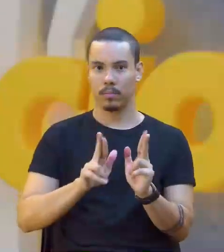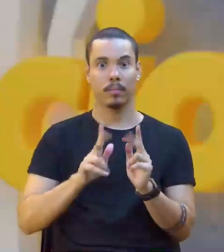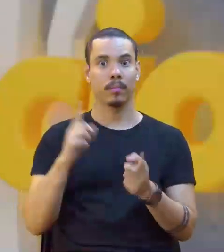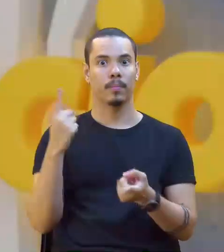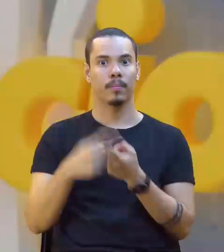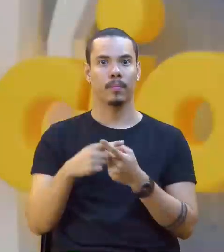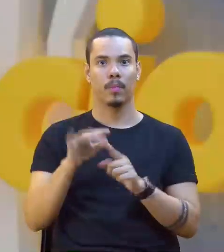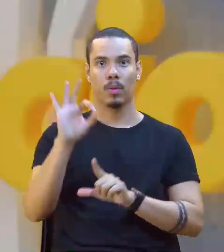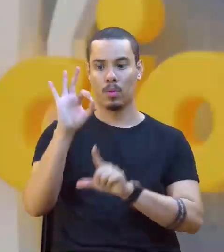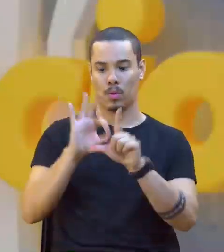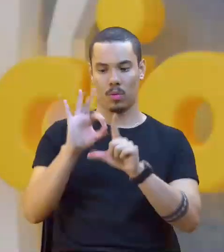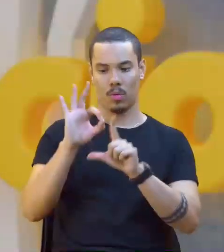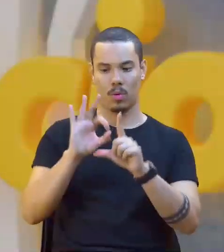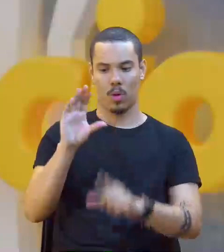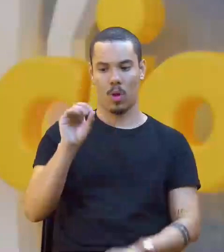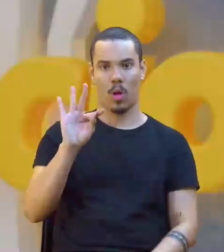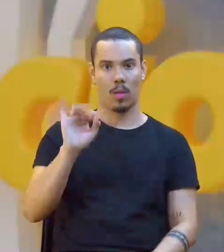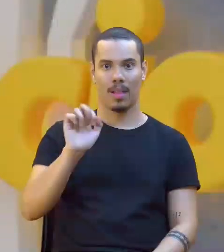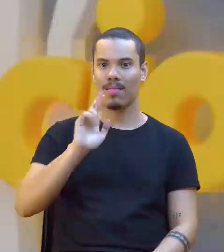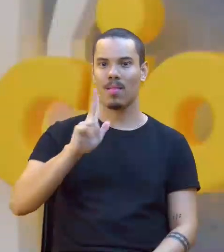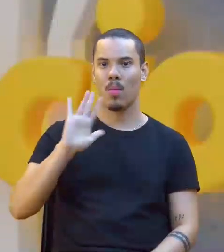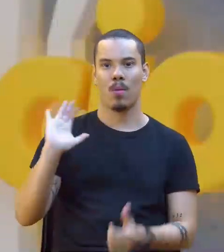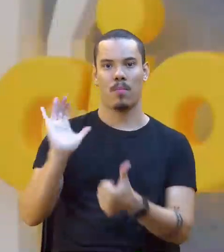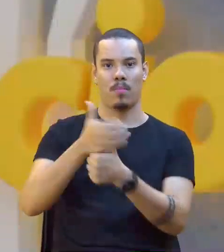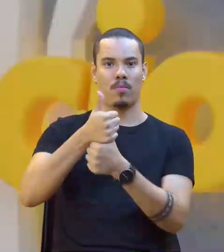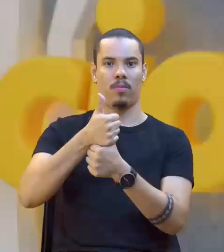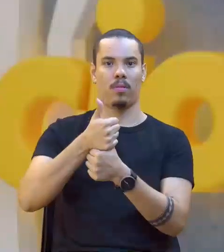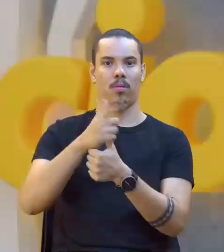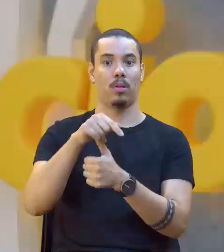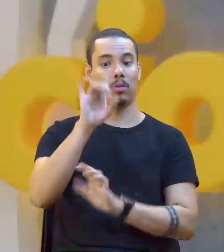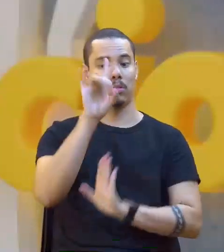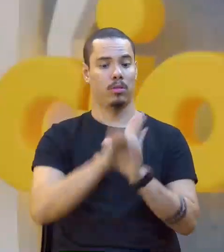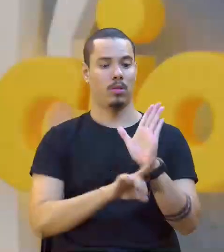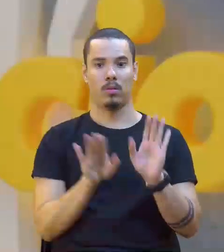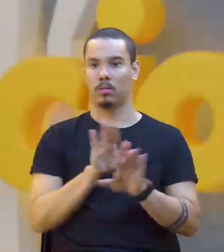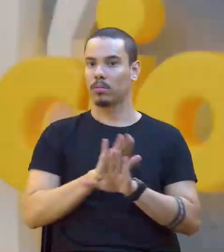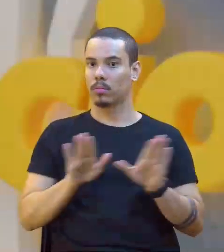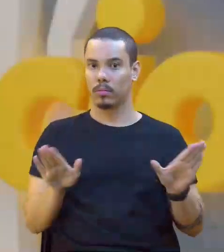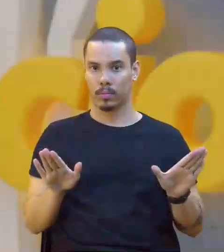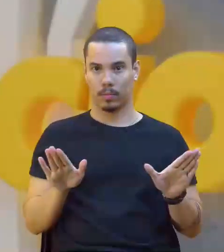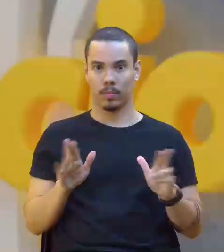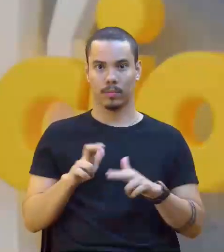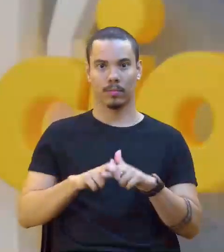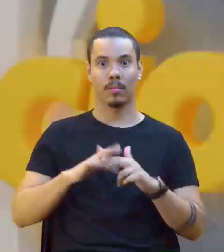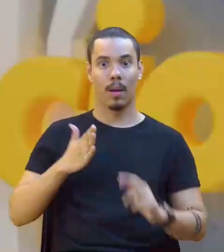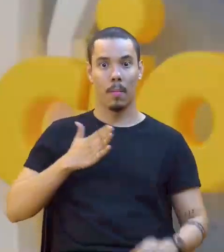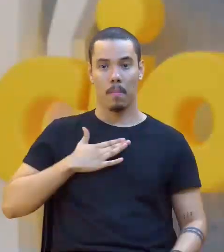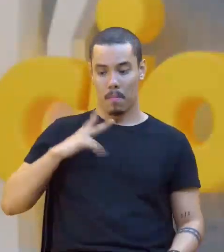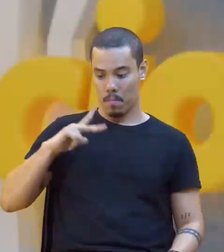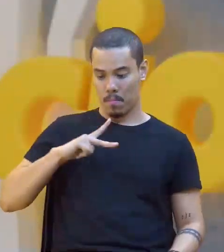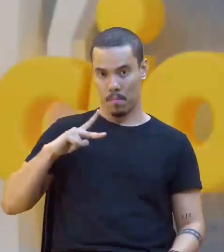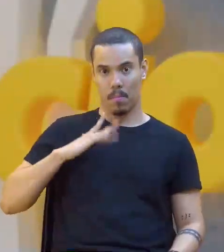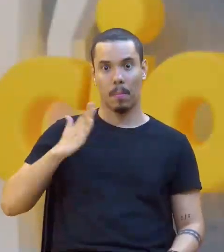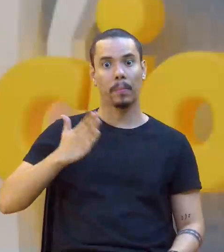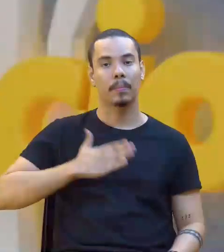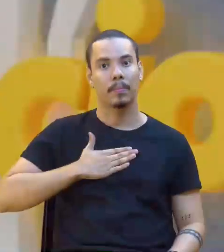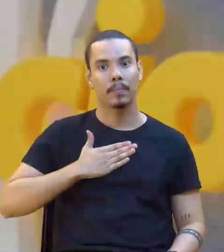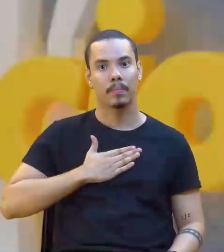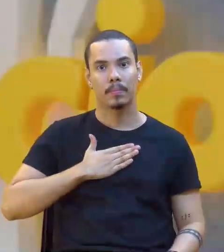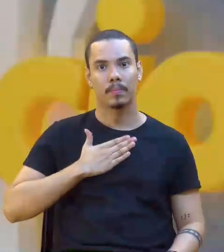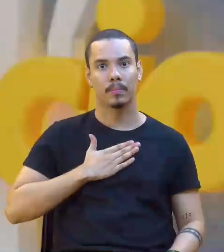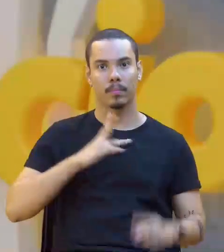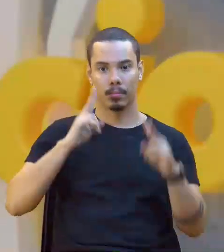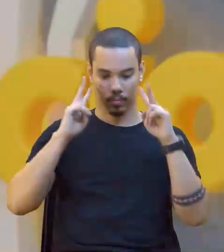cotas não é privilégio nenhum, é direito. Então, o que acontece? É algo pessoal, é algo que foi construído. Eu vi ali a